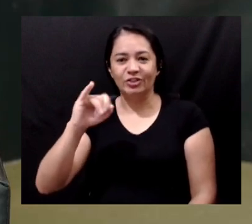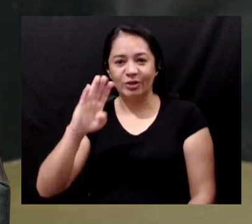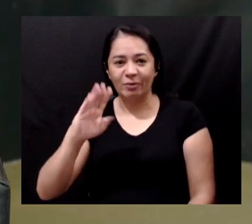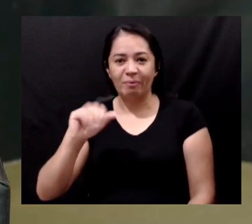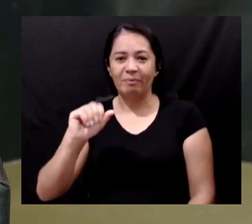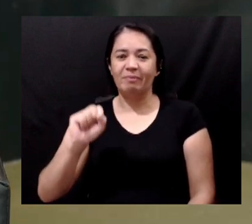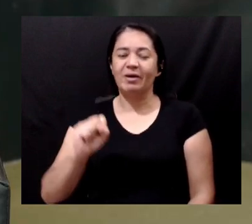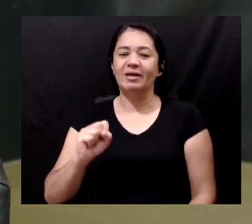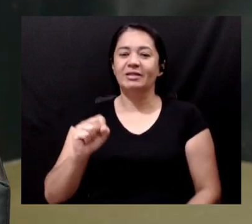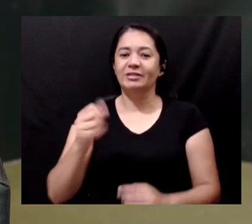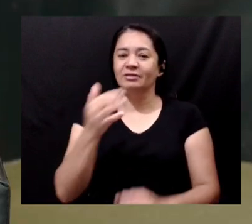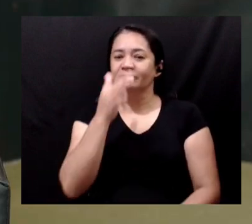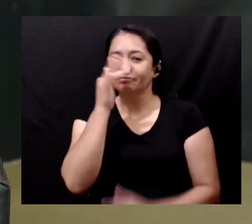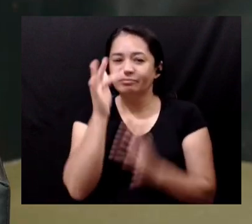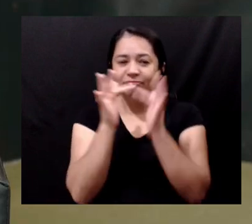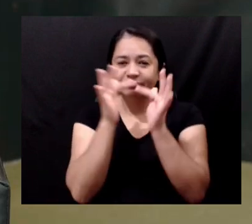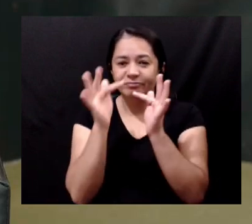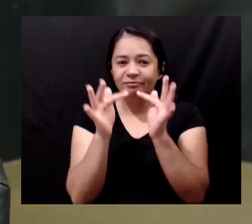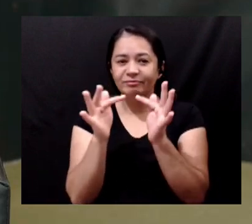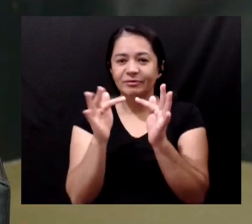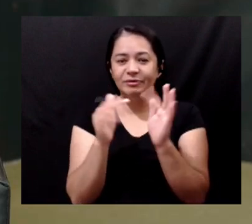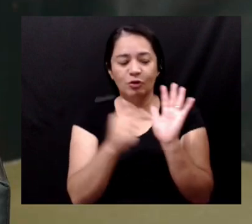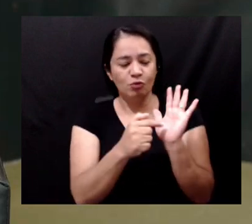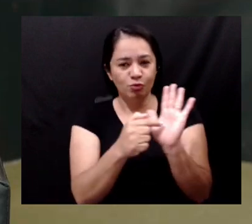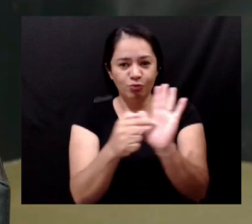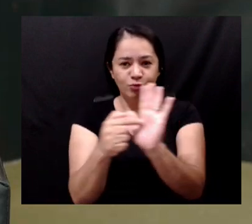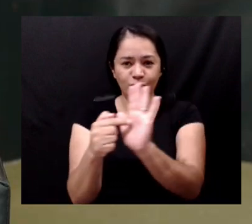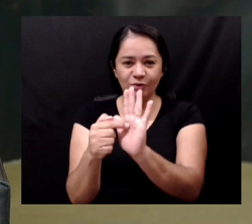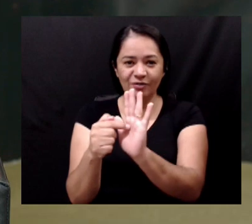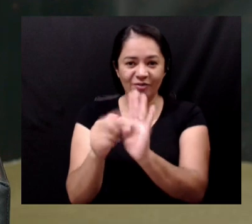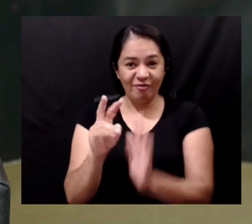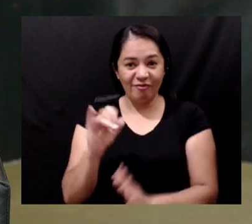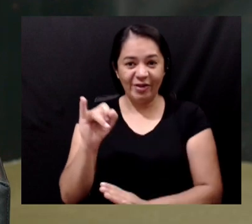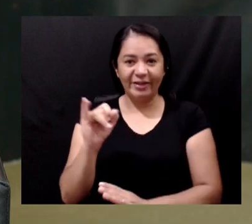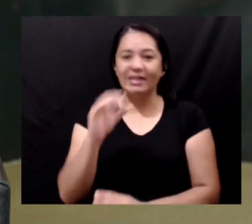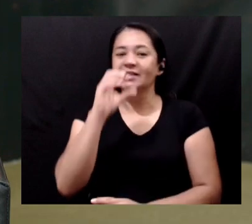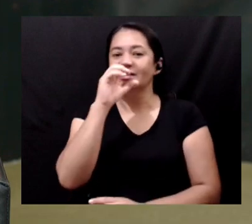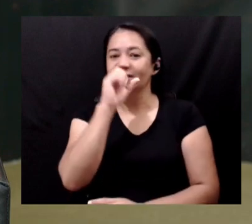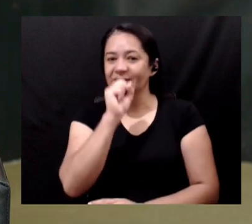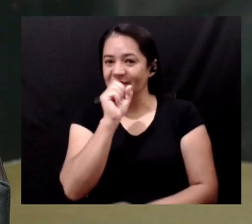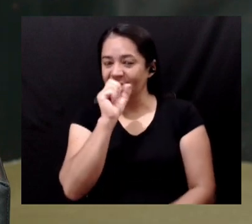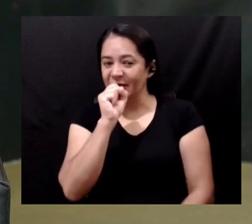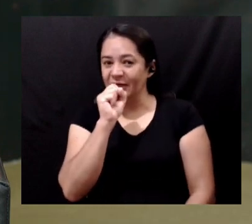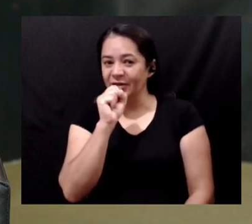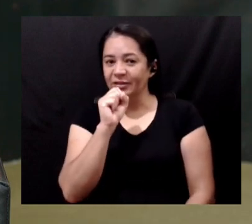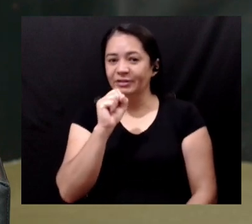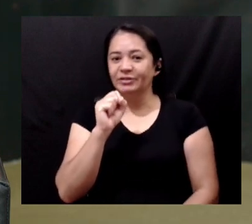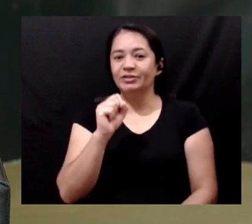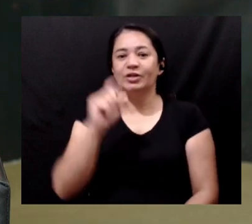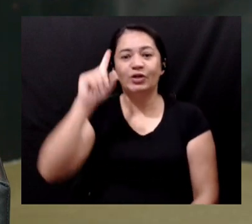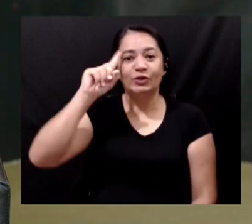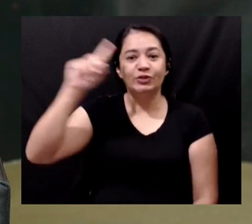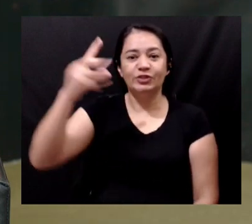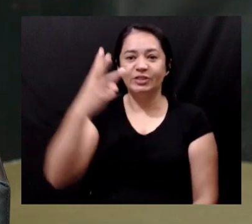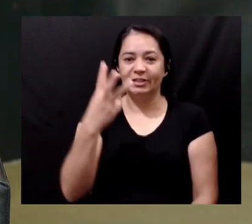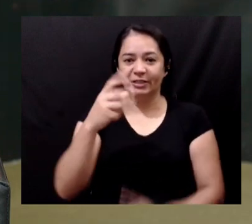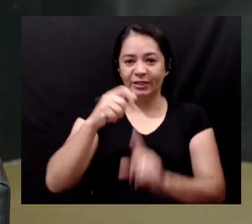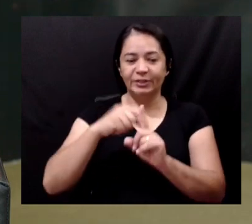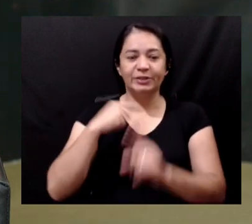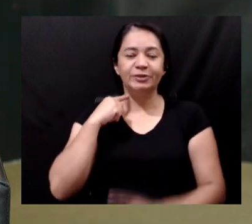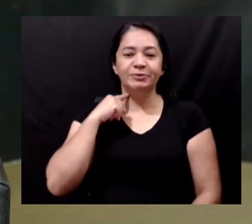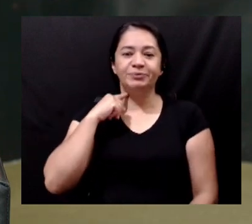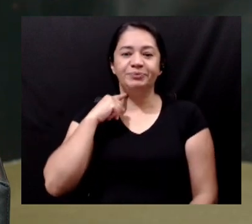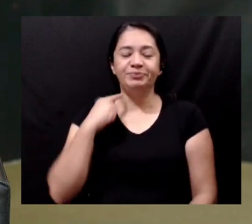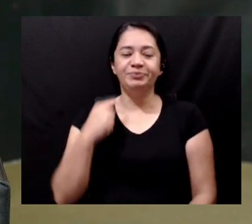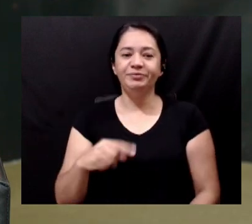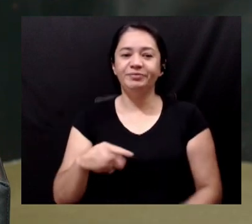Jequitibás, todo mundo conhece aqui em Campinas, vai receber a partir de sábado, dia 3 de maio, Festival de Orquídeas, Suculentas e Jardins. O